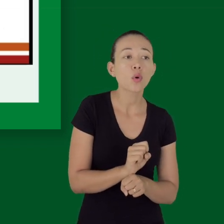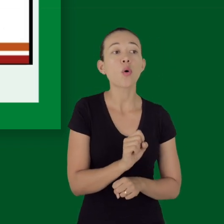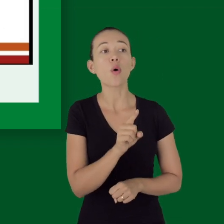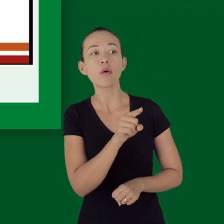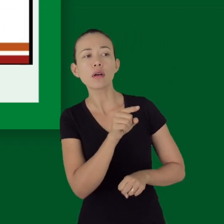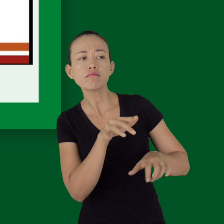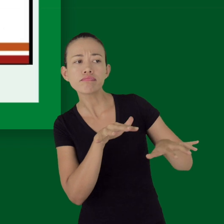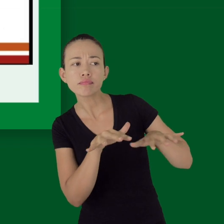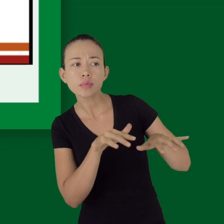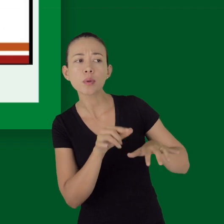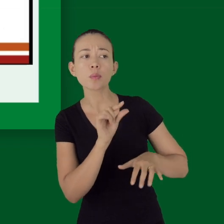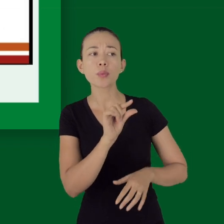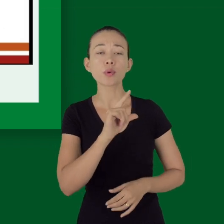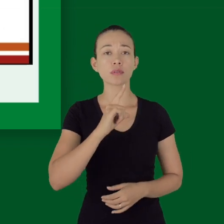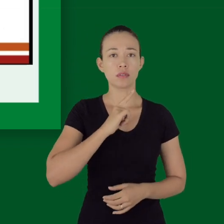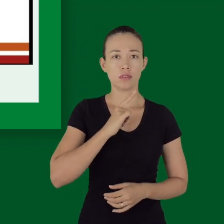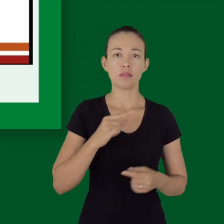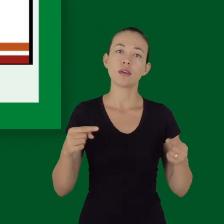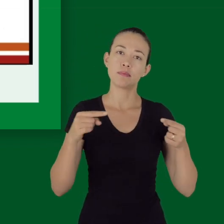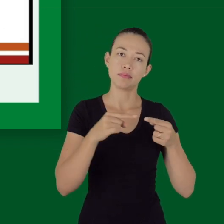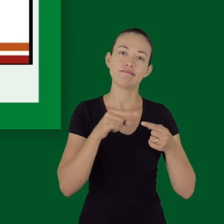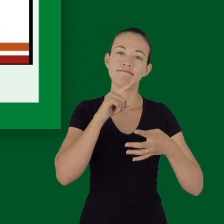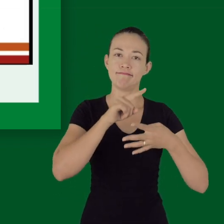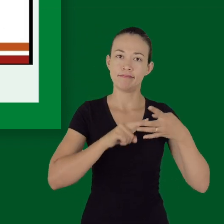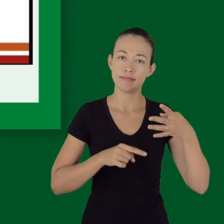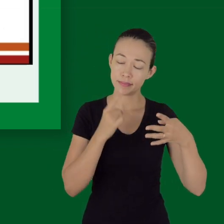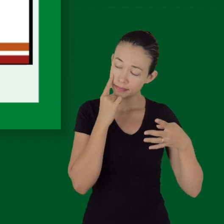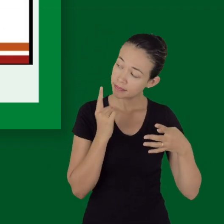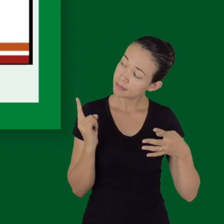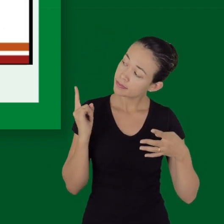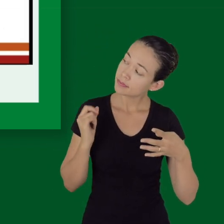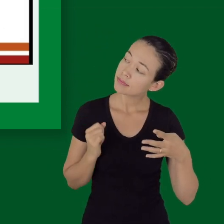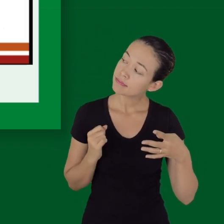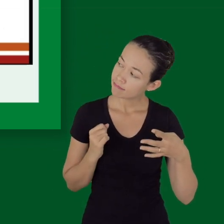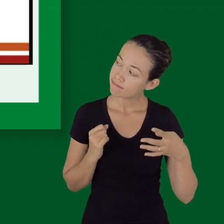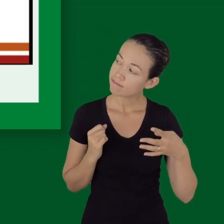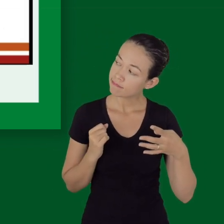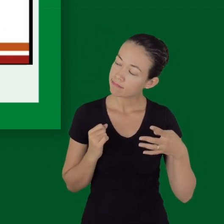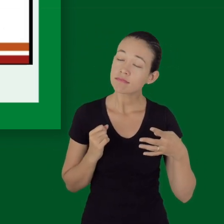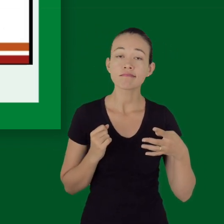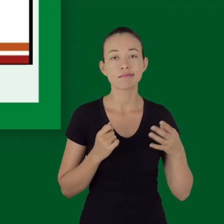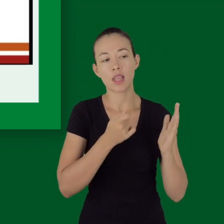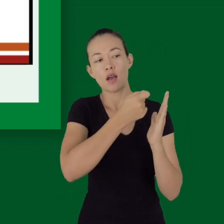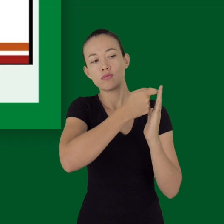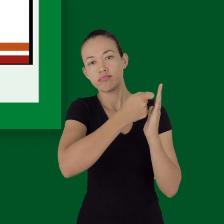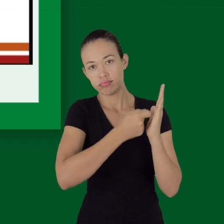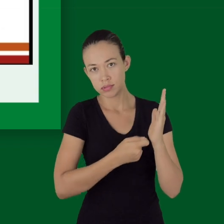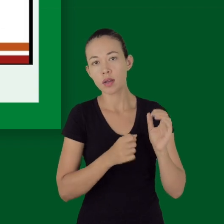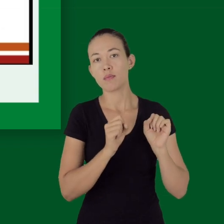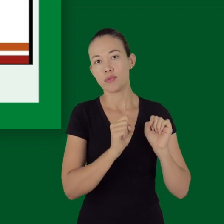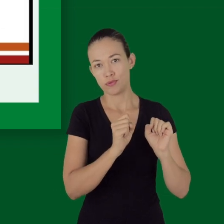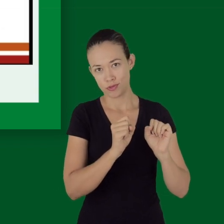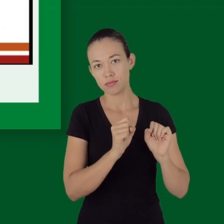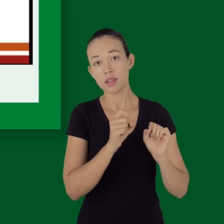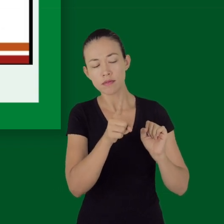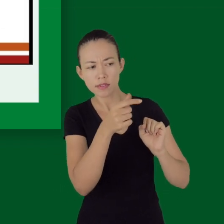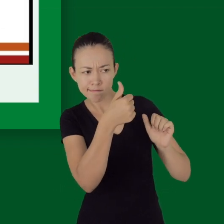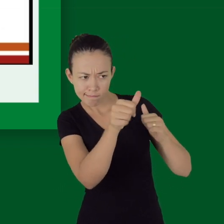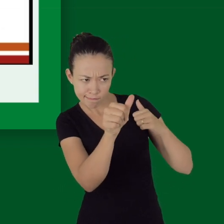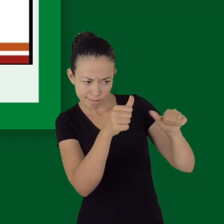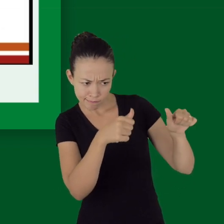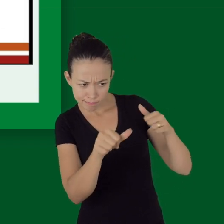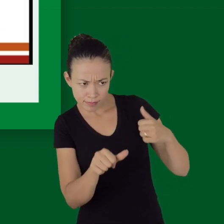que eu avalio a questão da força. O paciente movimenta o braço, mas ele está movimentando, está estranho, esse movimento não